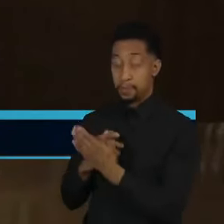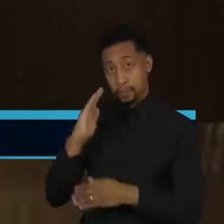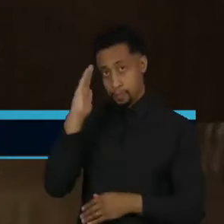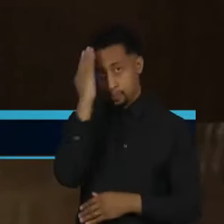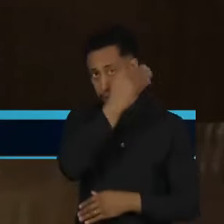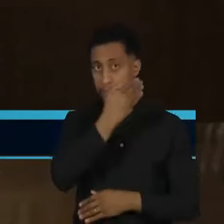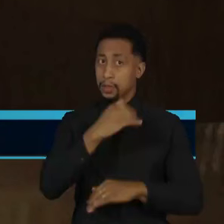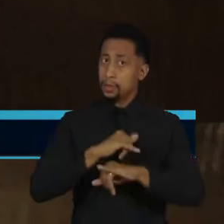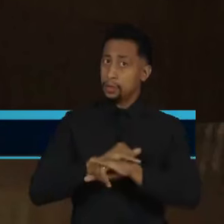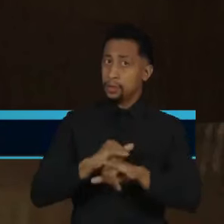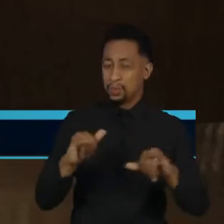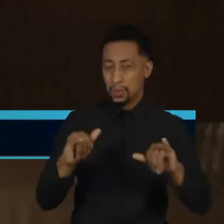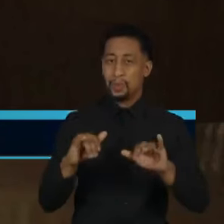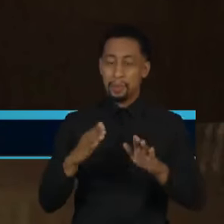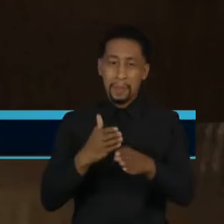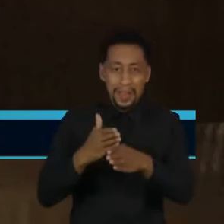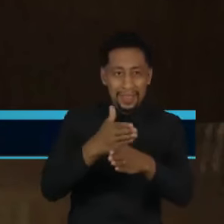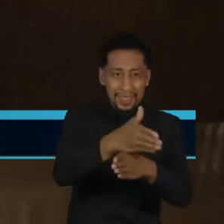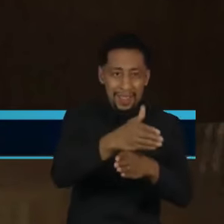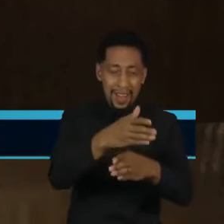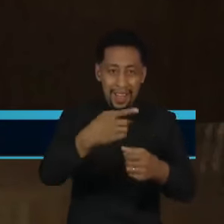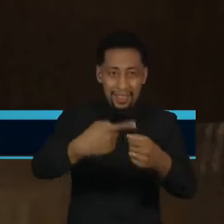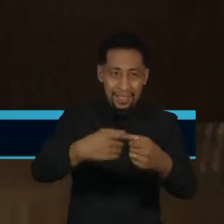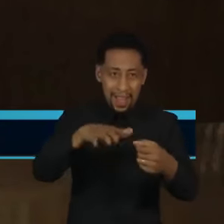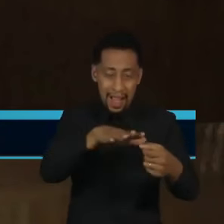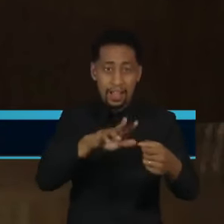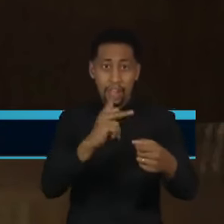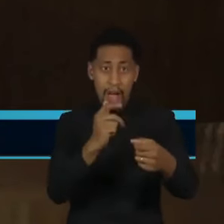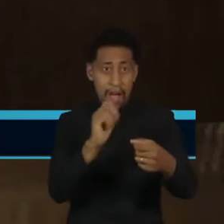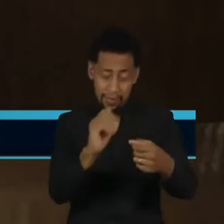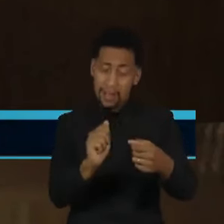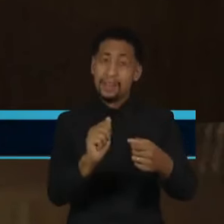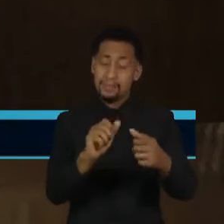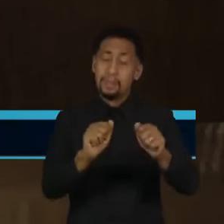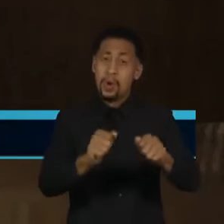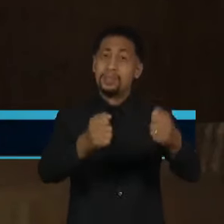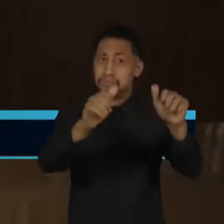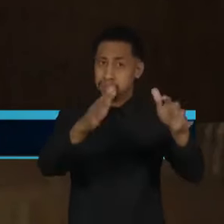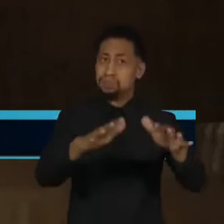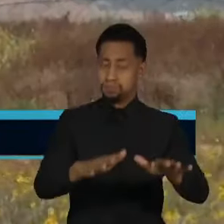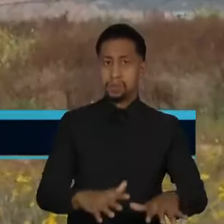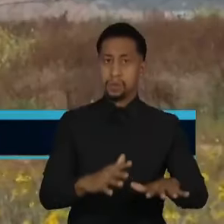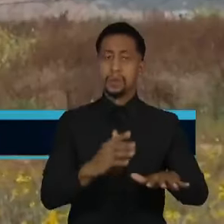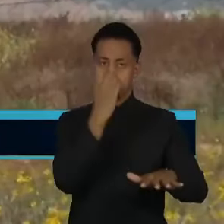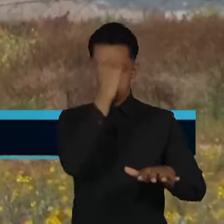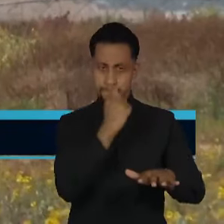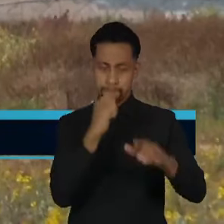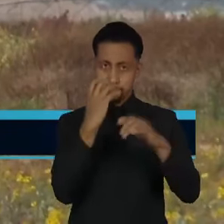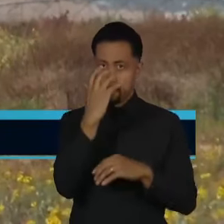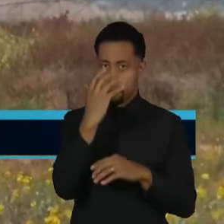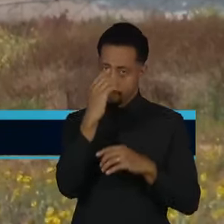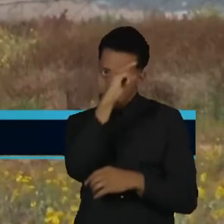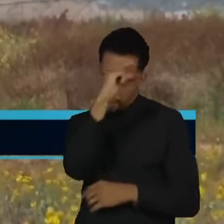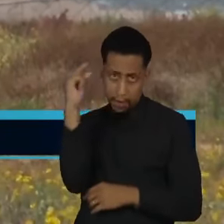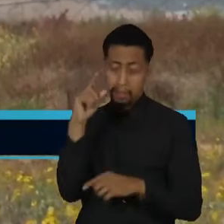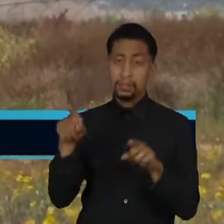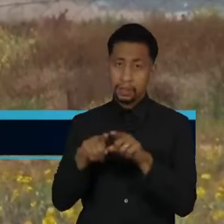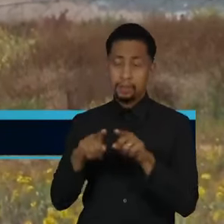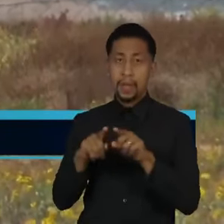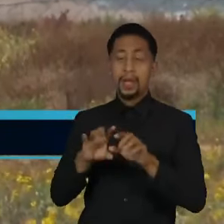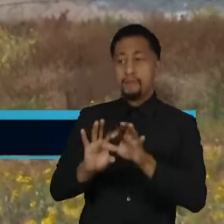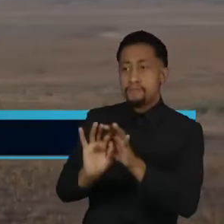Netanyahu disse que a entrada em Rafah vai desmantelar o Hamas e ajudar a libertar os reféns. E que a proposta aceita ontem